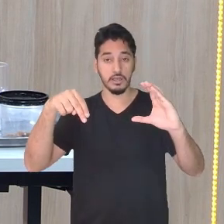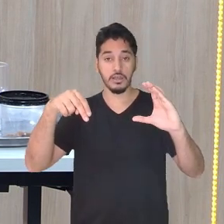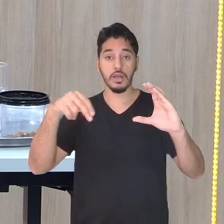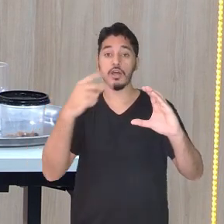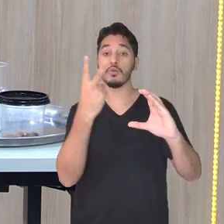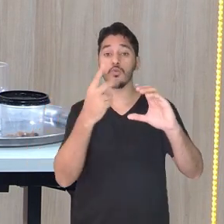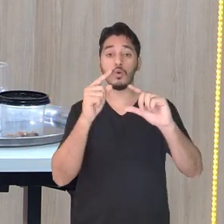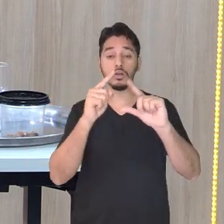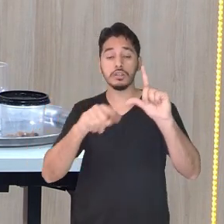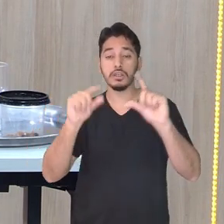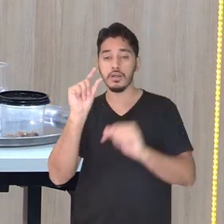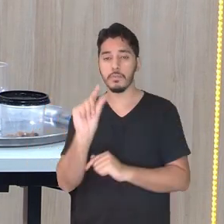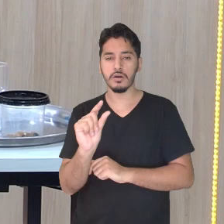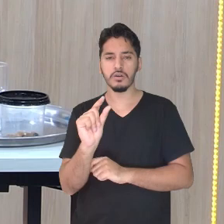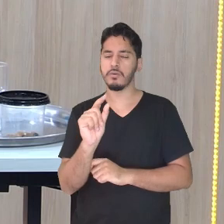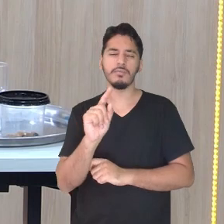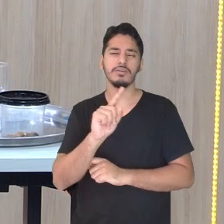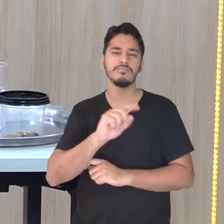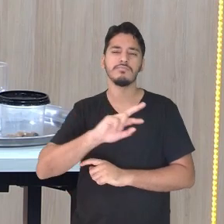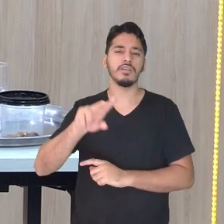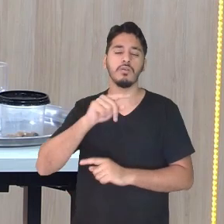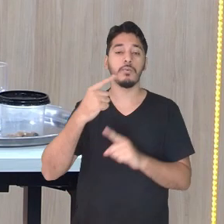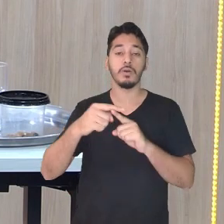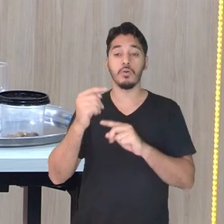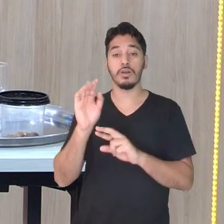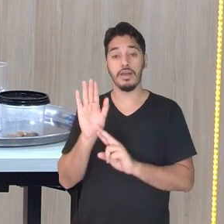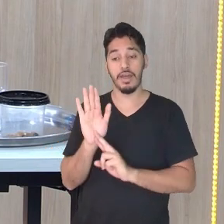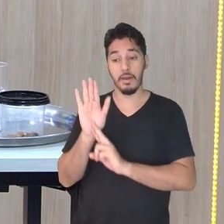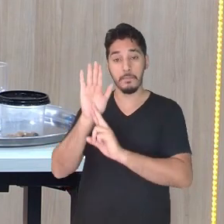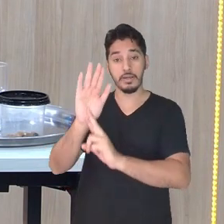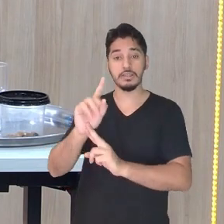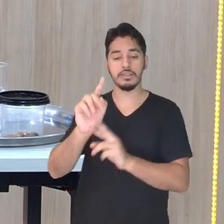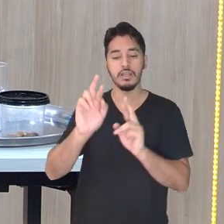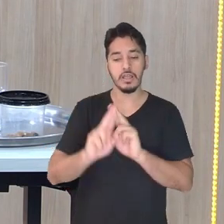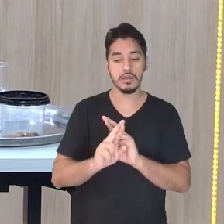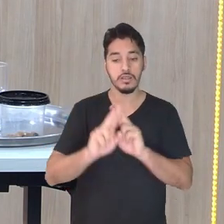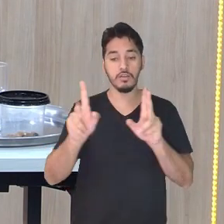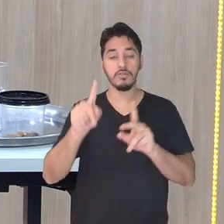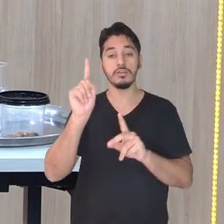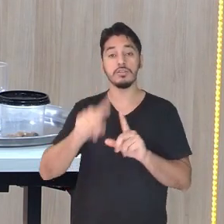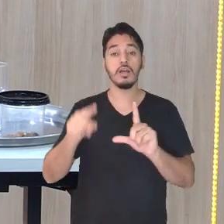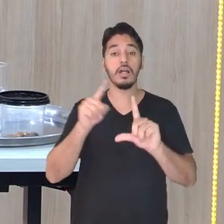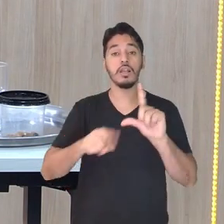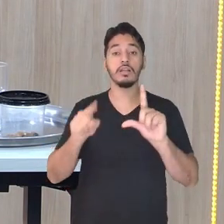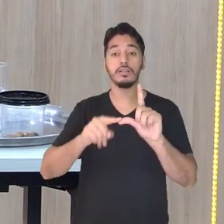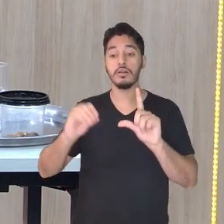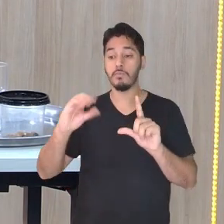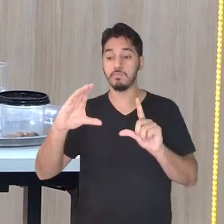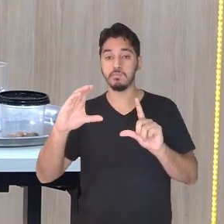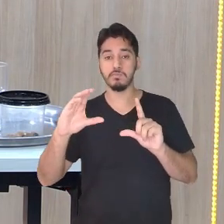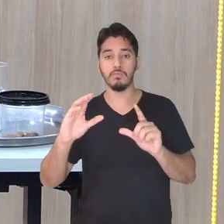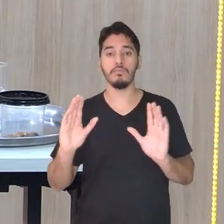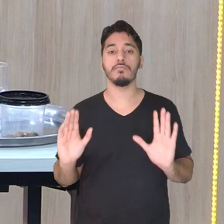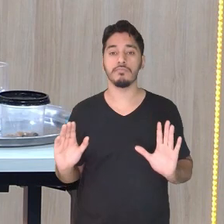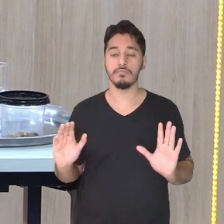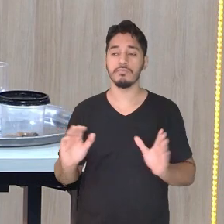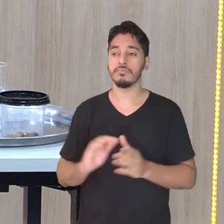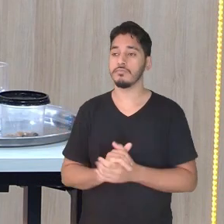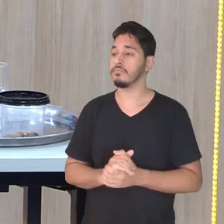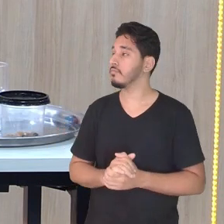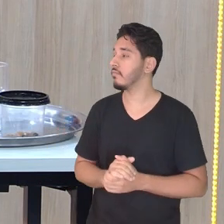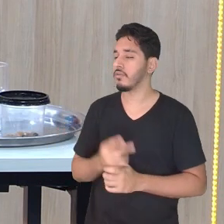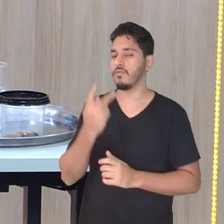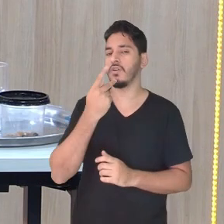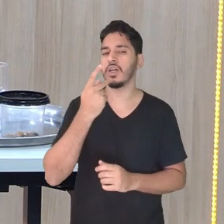minúsculas. Mas a minúscula a gente não conta, porque o que representa a diferença aí é a presença de letra maiúscula. Vamos dizer